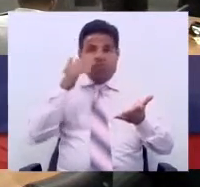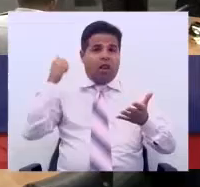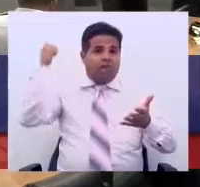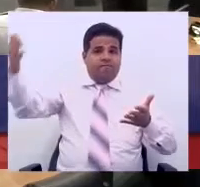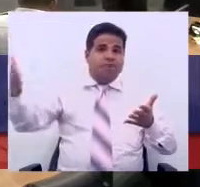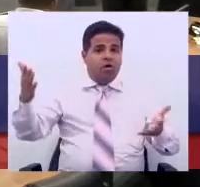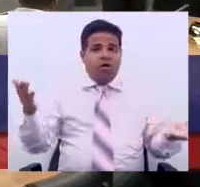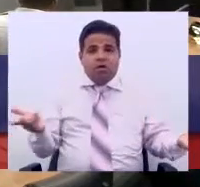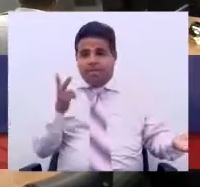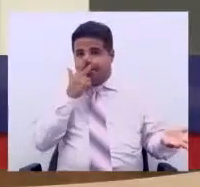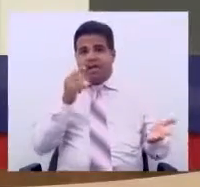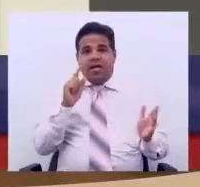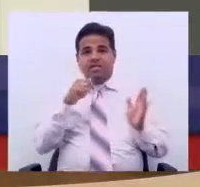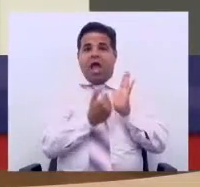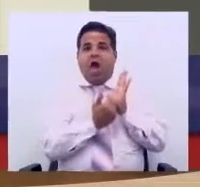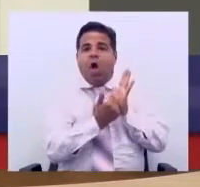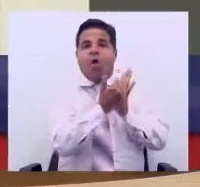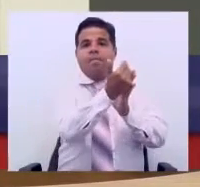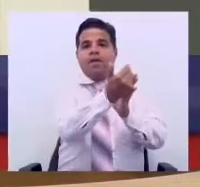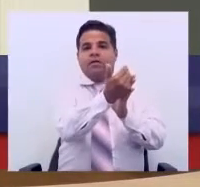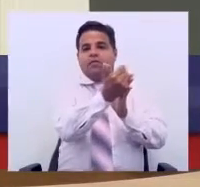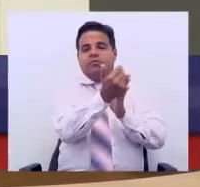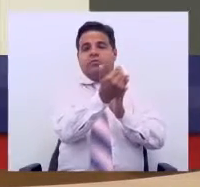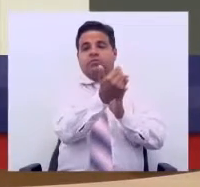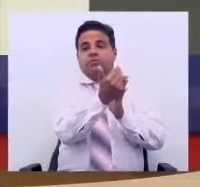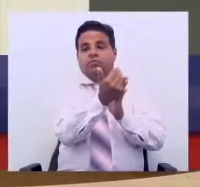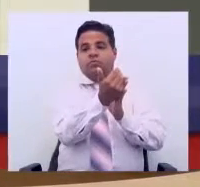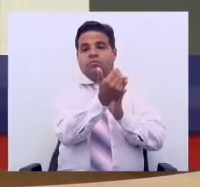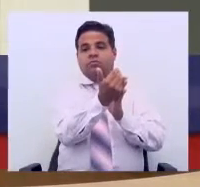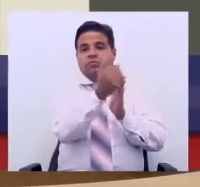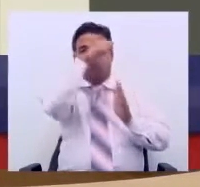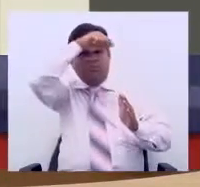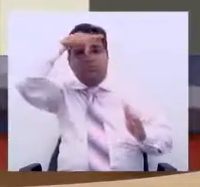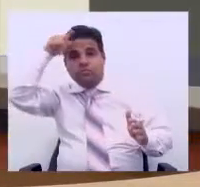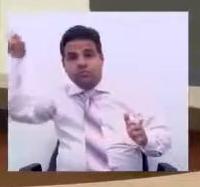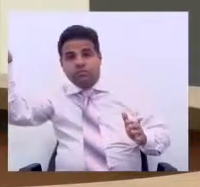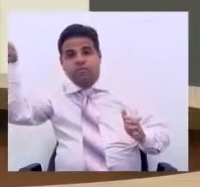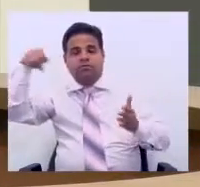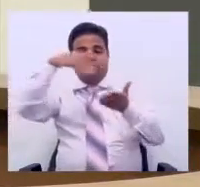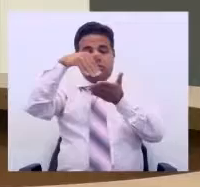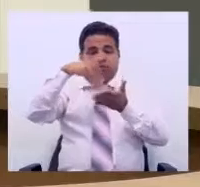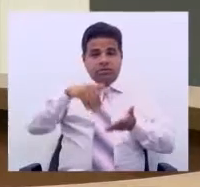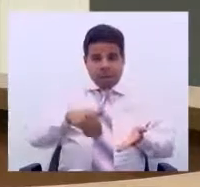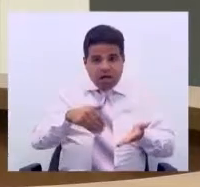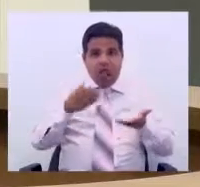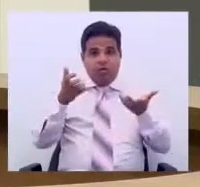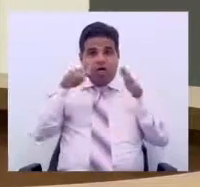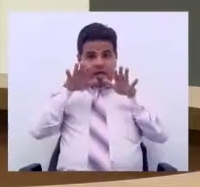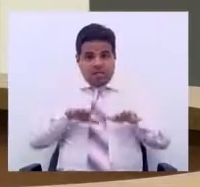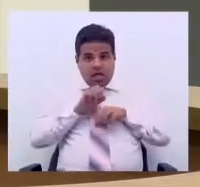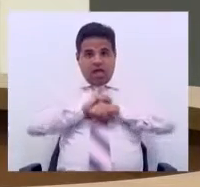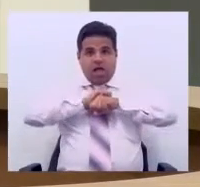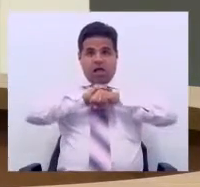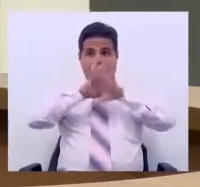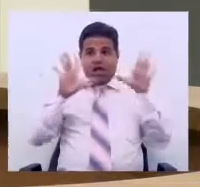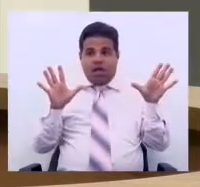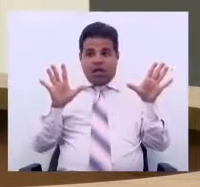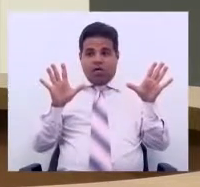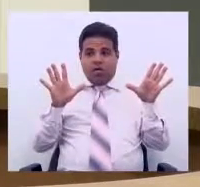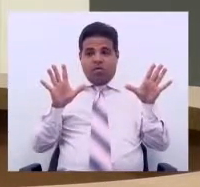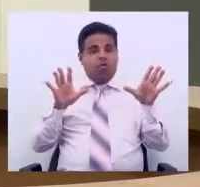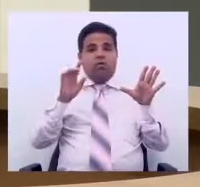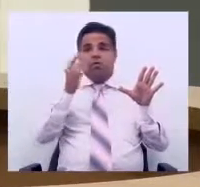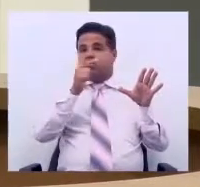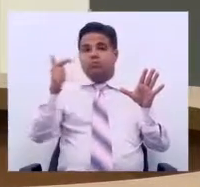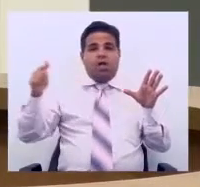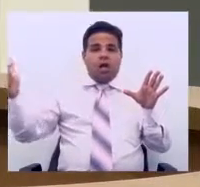trata-se de aumento para o senhor prefeito, o senhor secretário. Eu gostaria de deixar claro... Não existe. Que